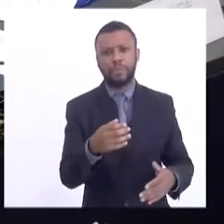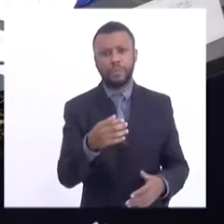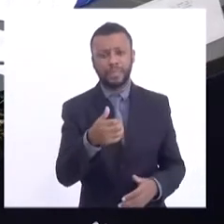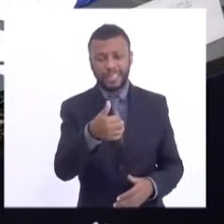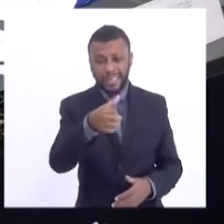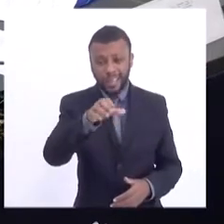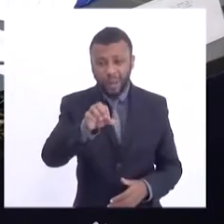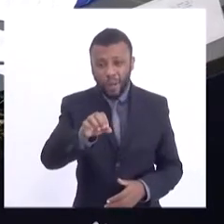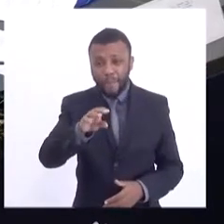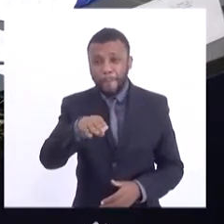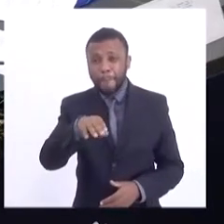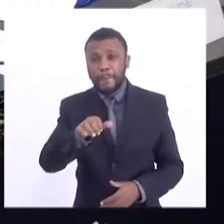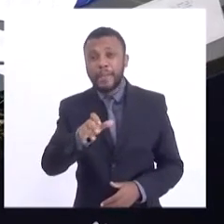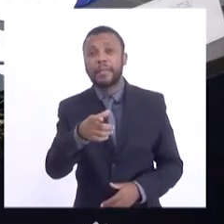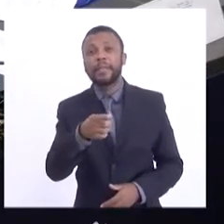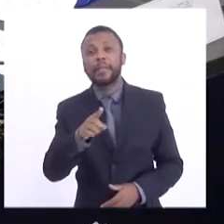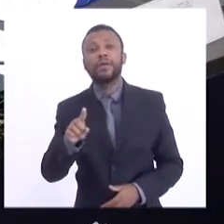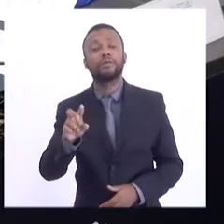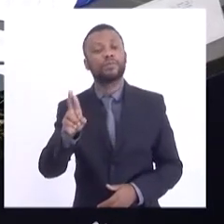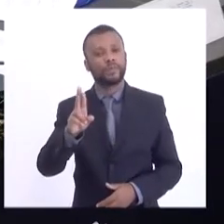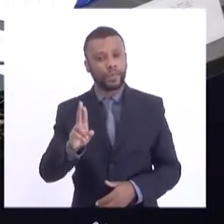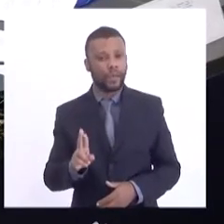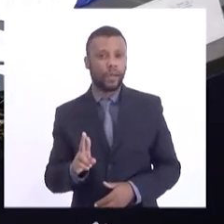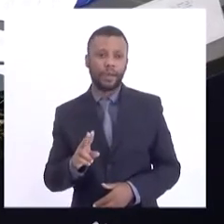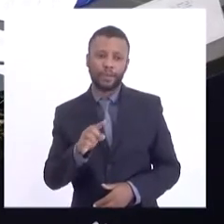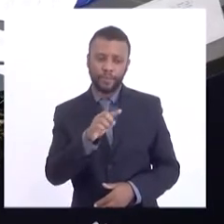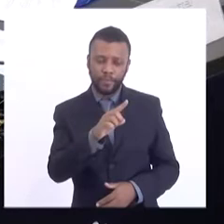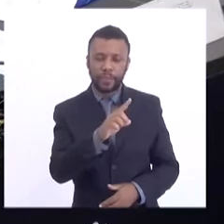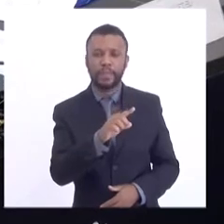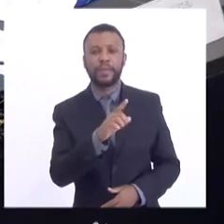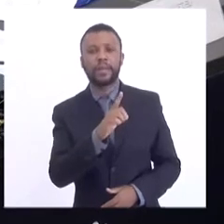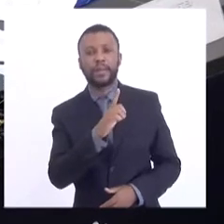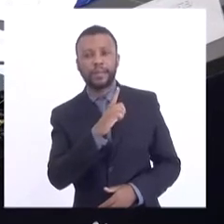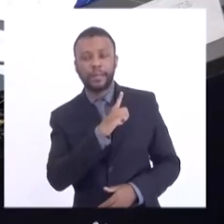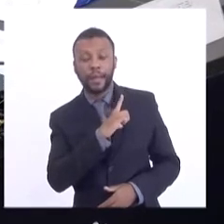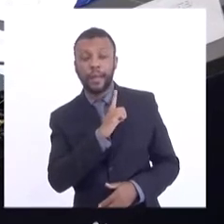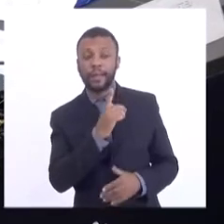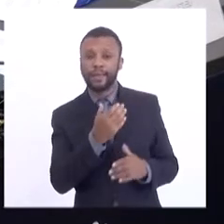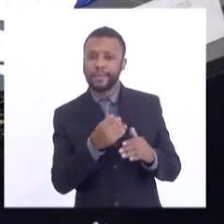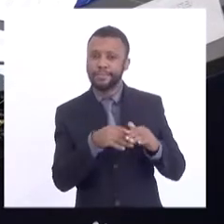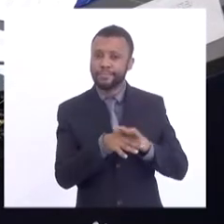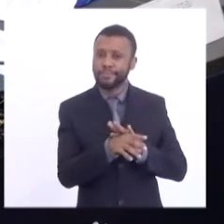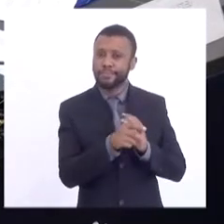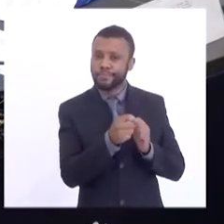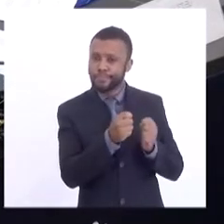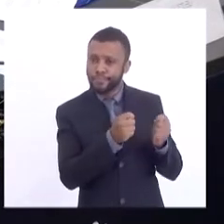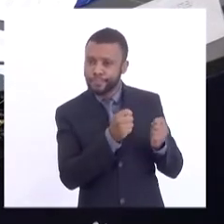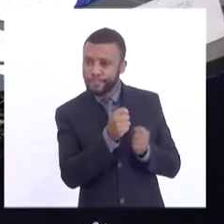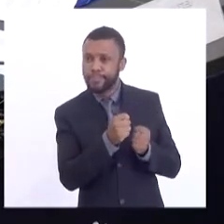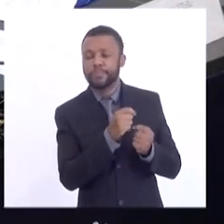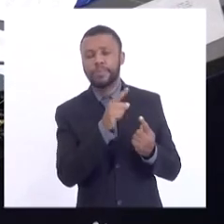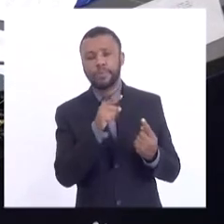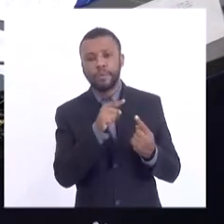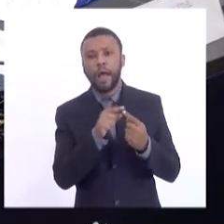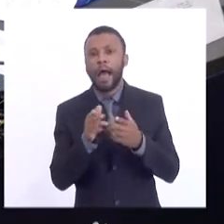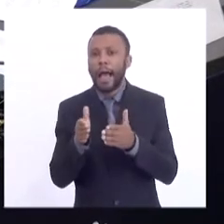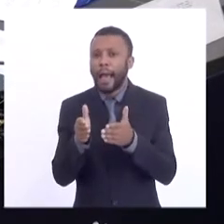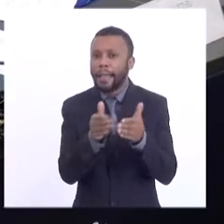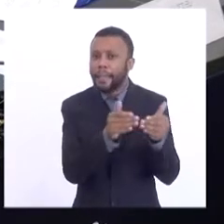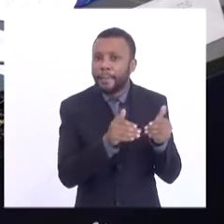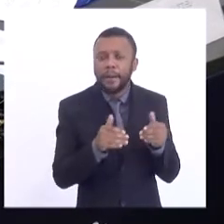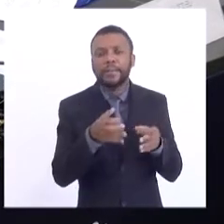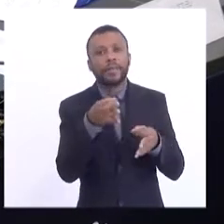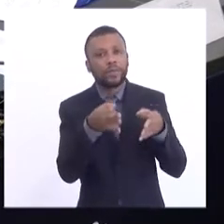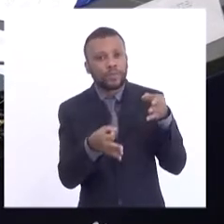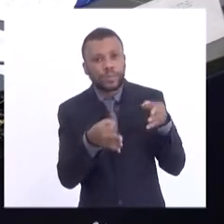e o senhor tem seu conhecer melhor que eu a sua reserva de contingência para enfrentar as demandas judiciais